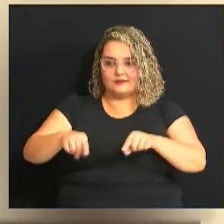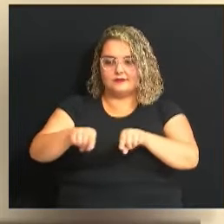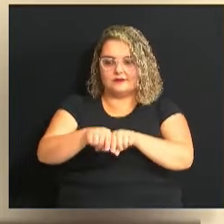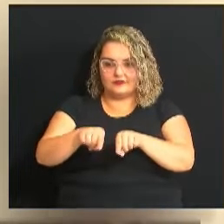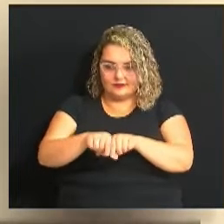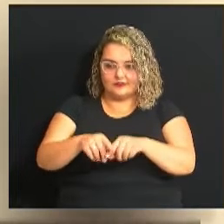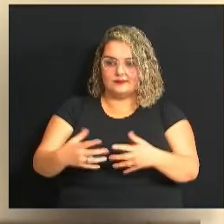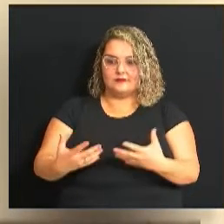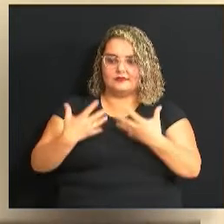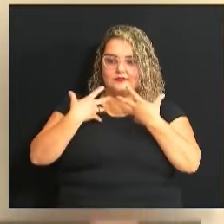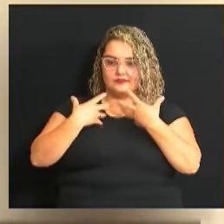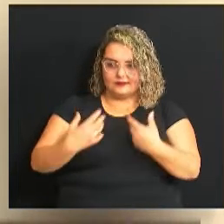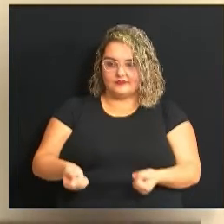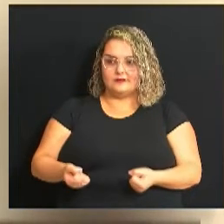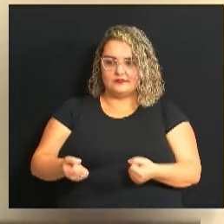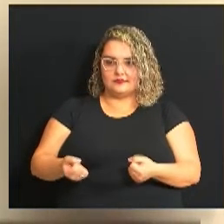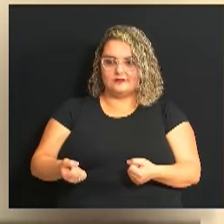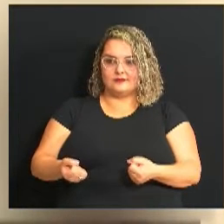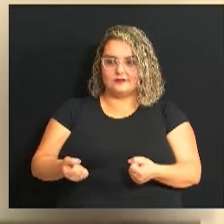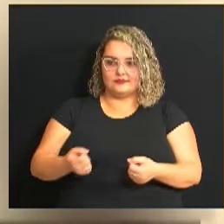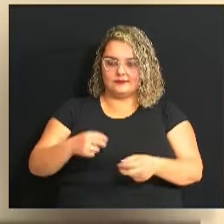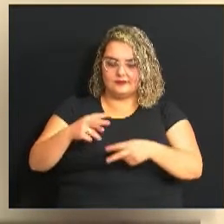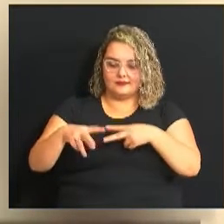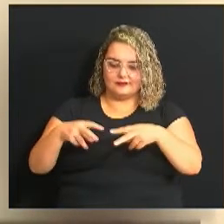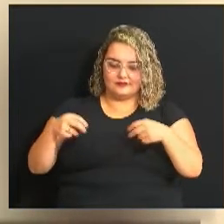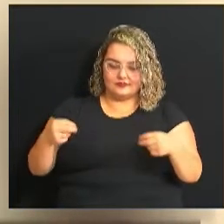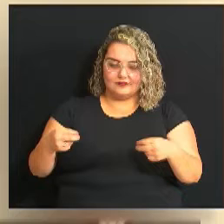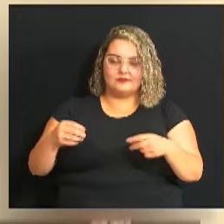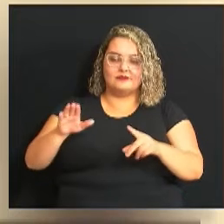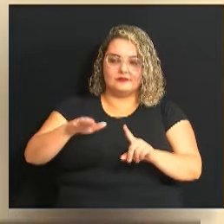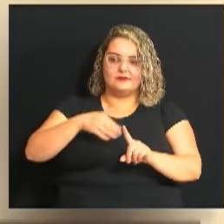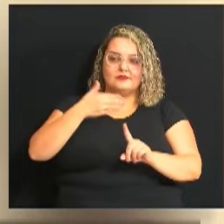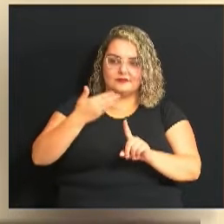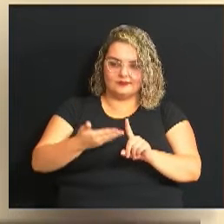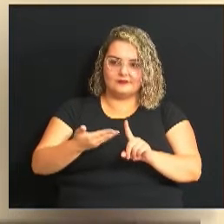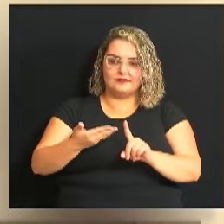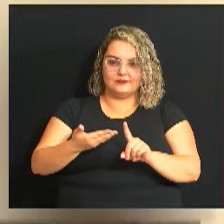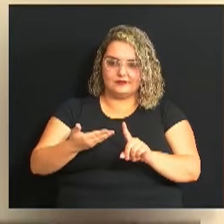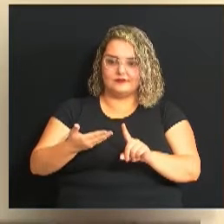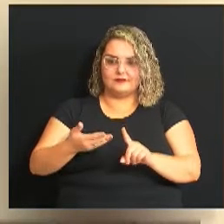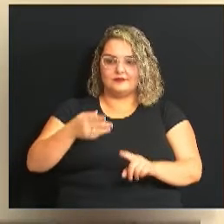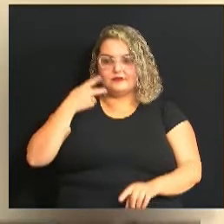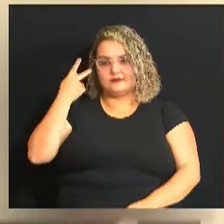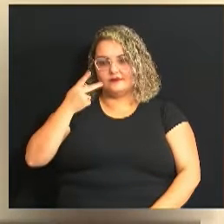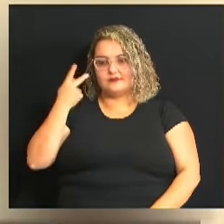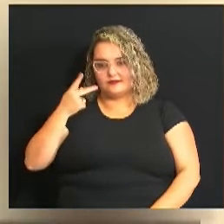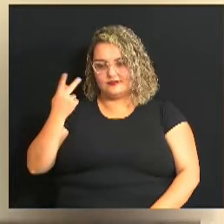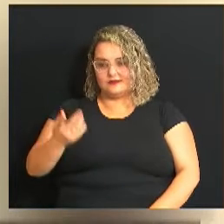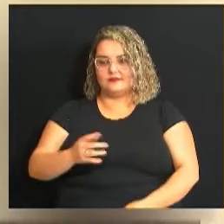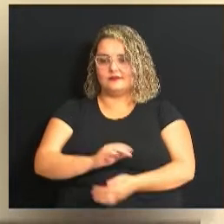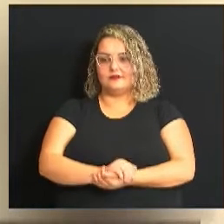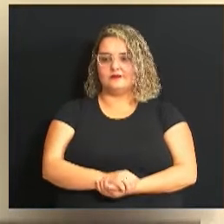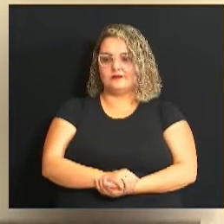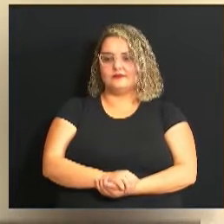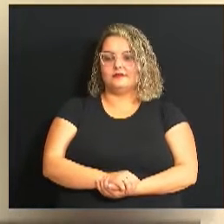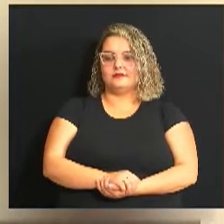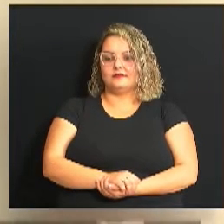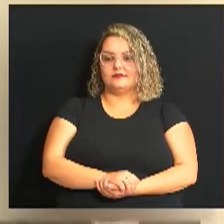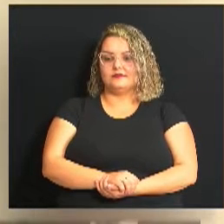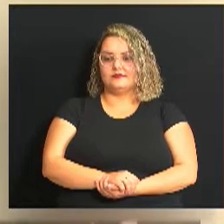estão recebendo essa graça, essa homenagem dos vereadores. É